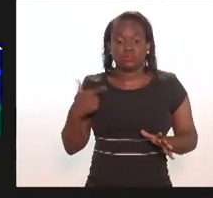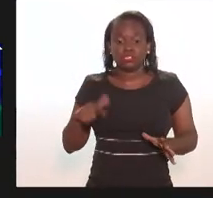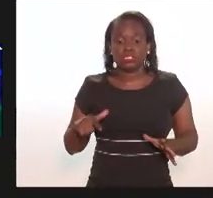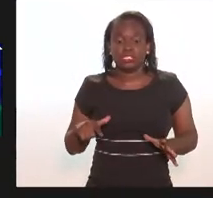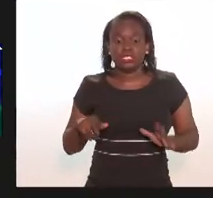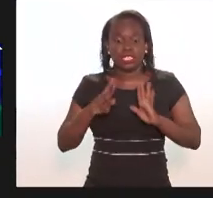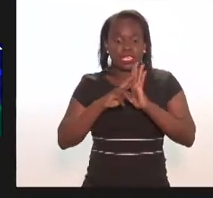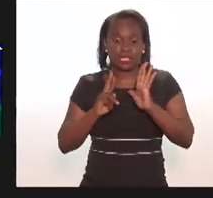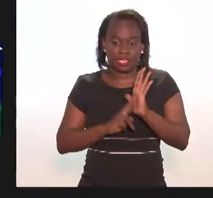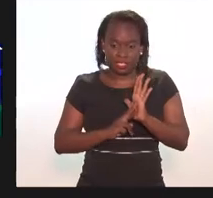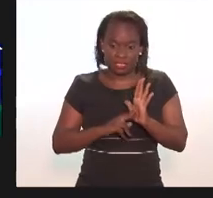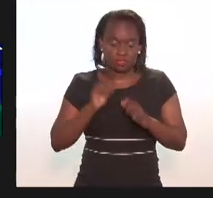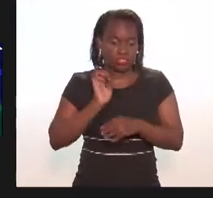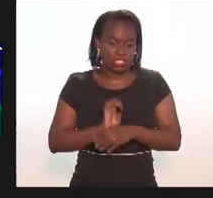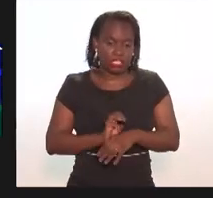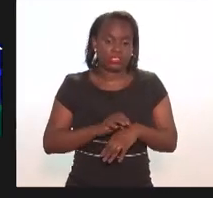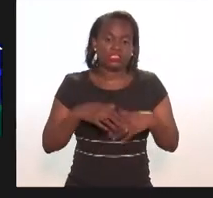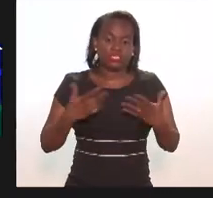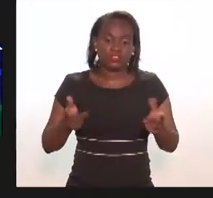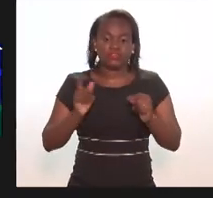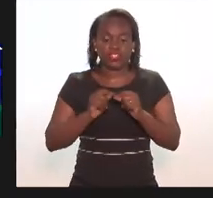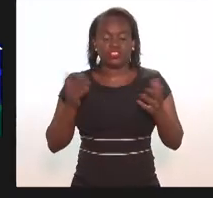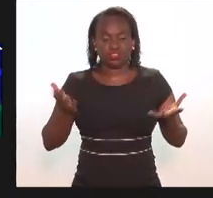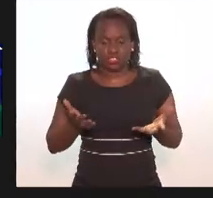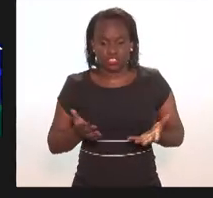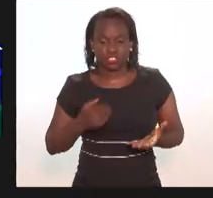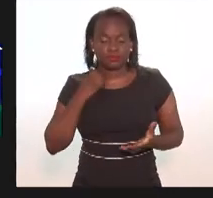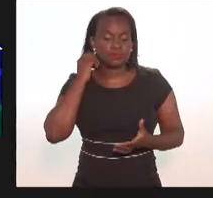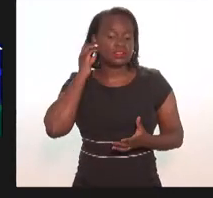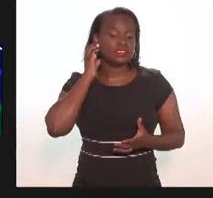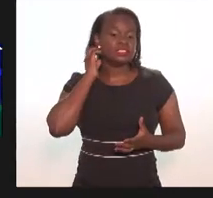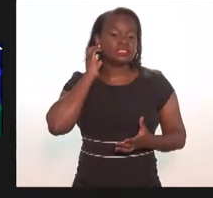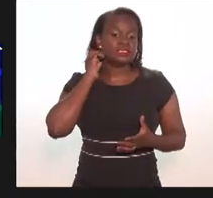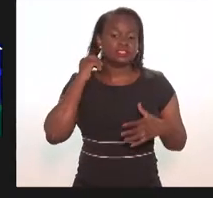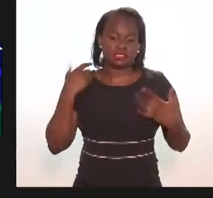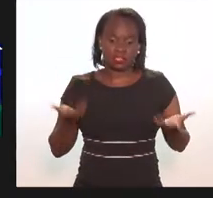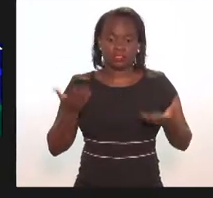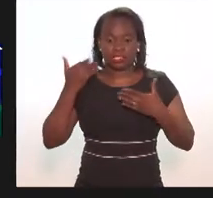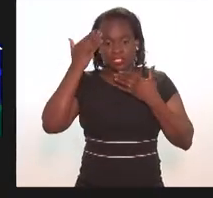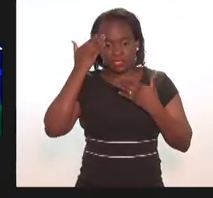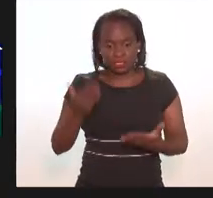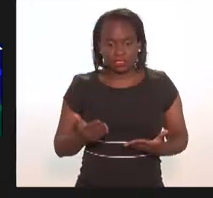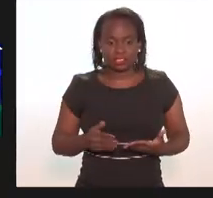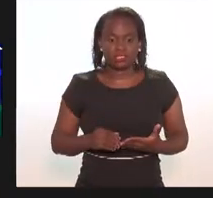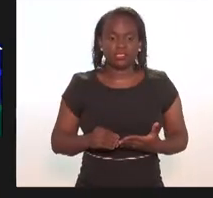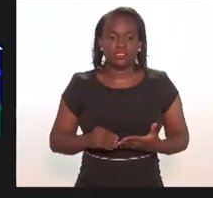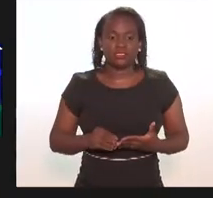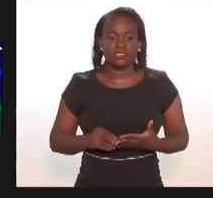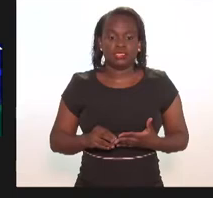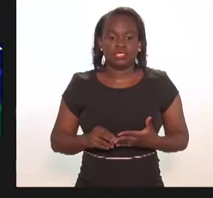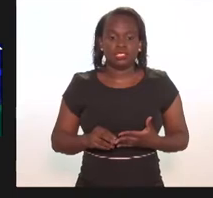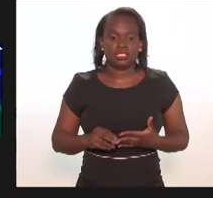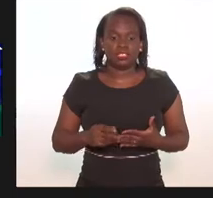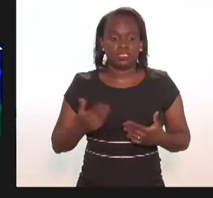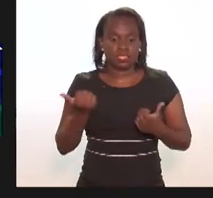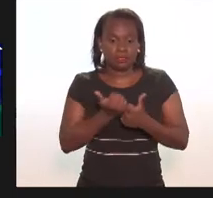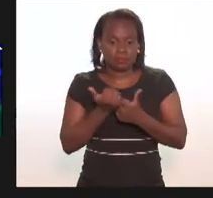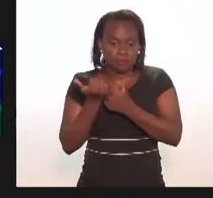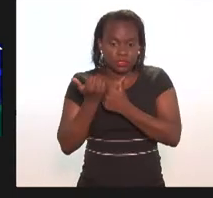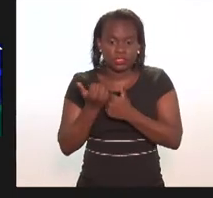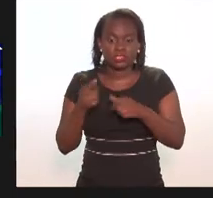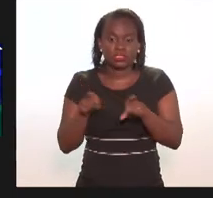uma regulamentação no Estado, e nós fizemos isso hoje, né? Então, eu quero agradecer pelo apoio